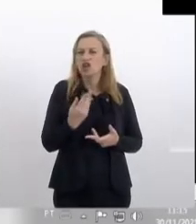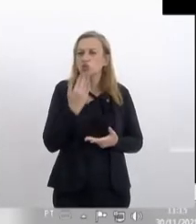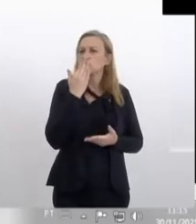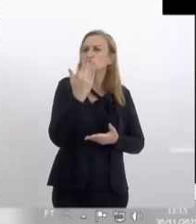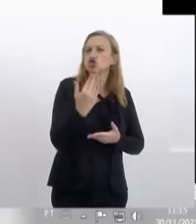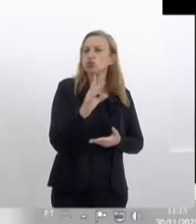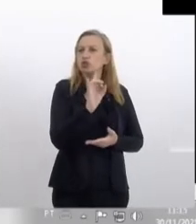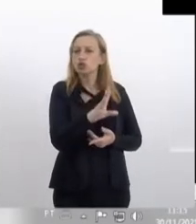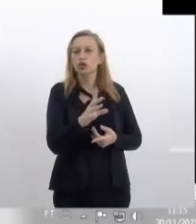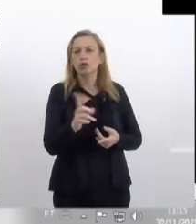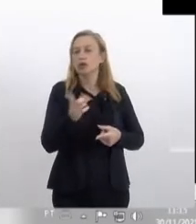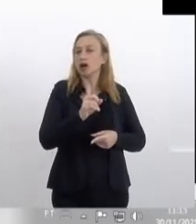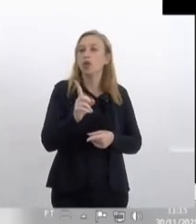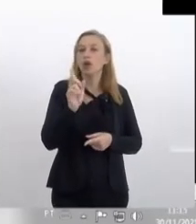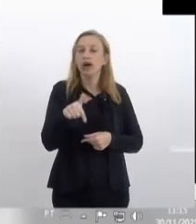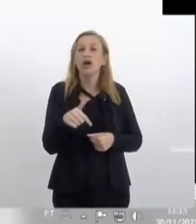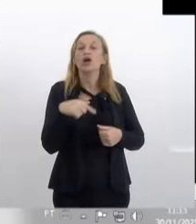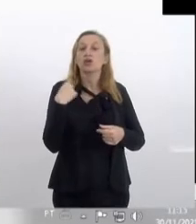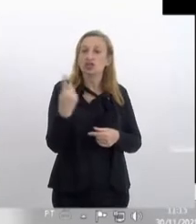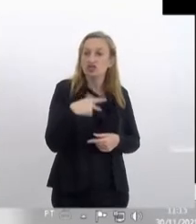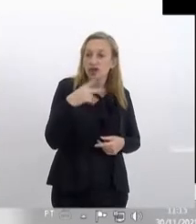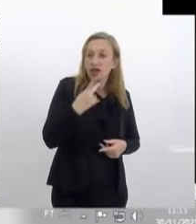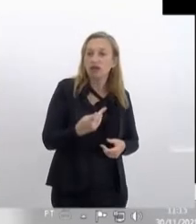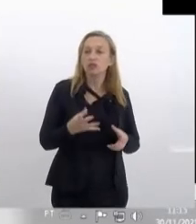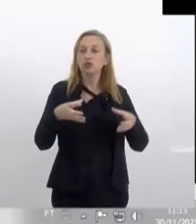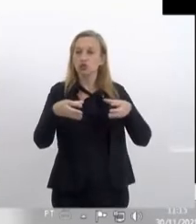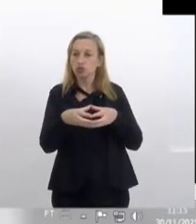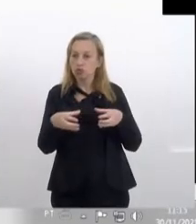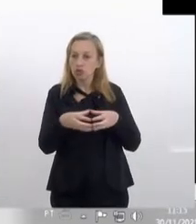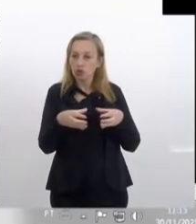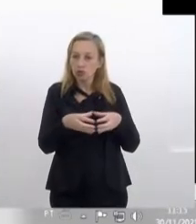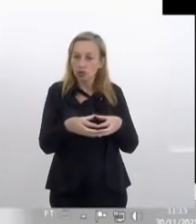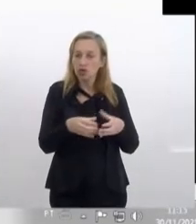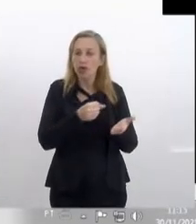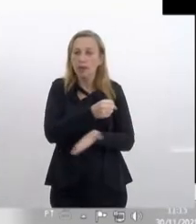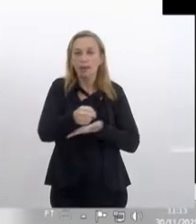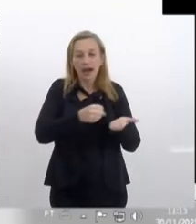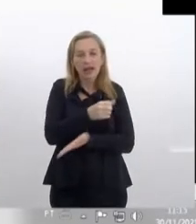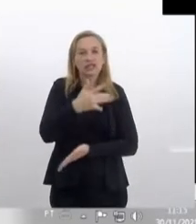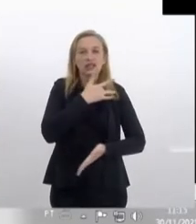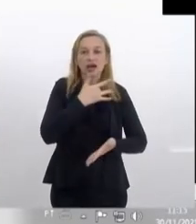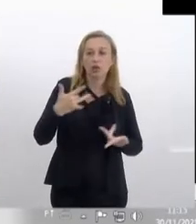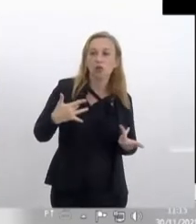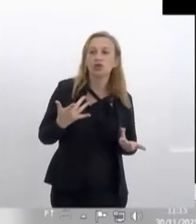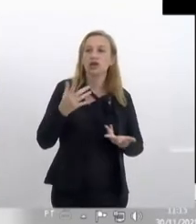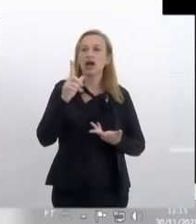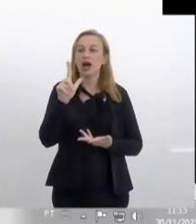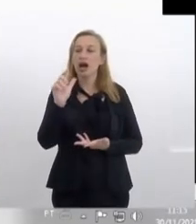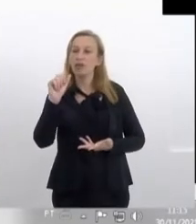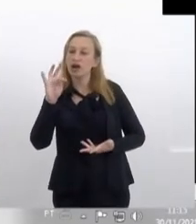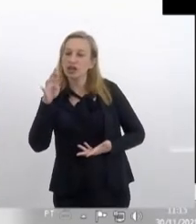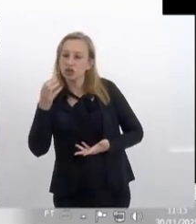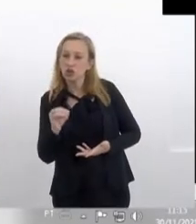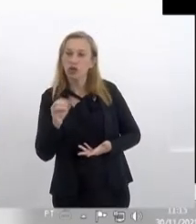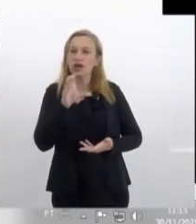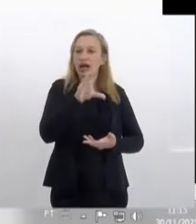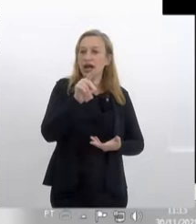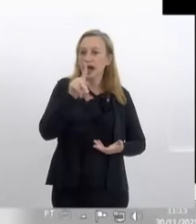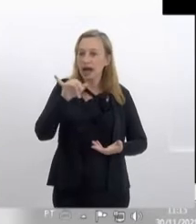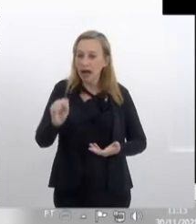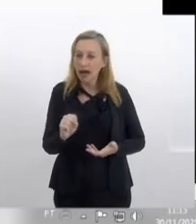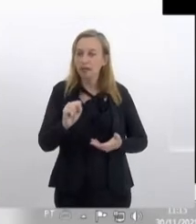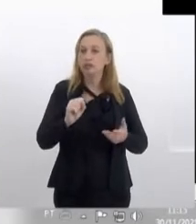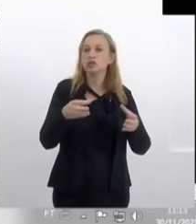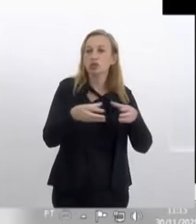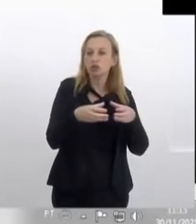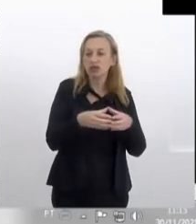de serviço. Não é. Quando a gente fala de uma rede, a gente fala das unidades básicas de saúde, dos ambulatórios, dos CAPs, das unidades de acolhimento, das